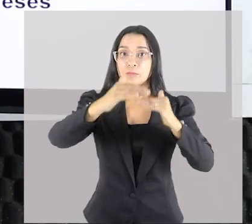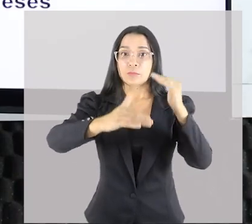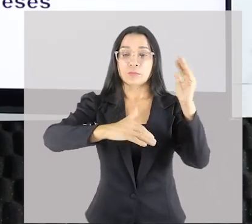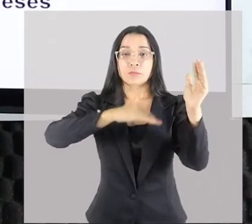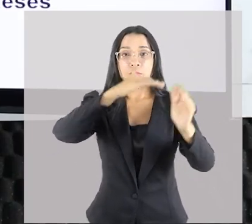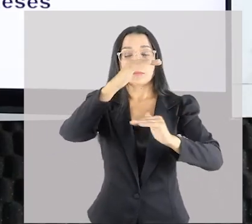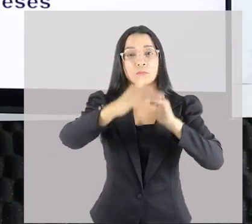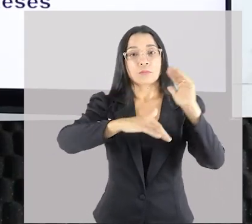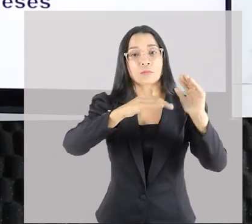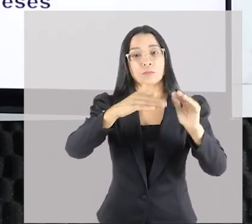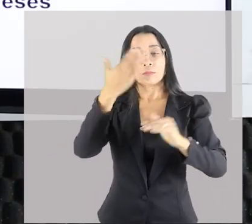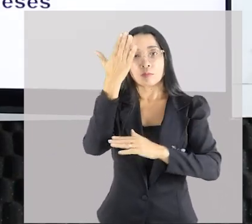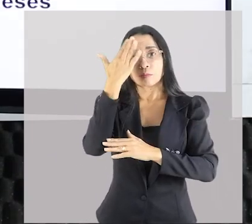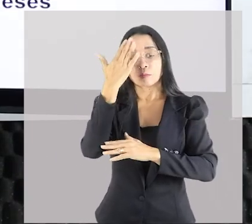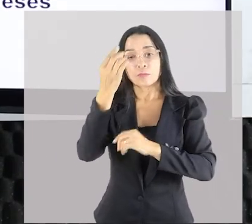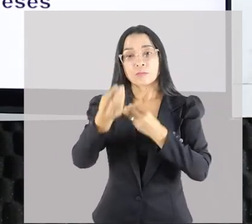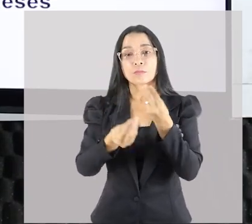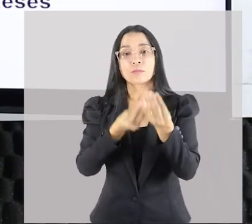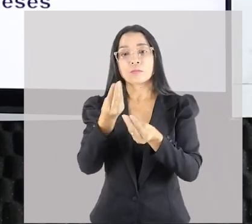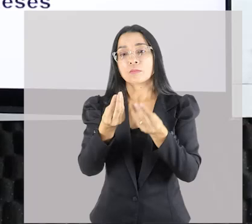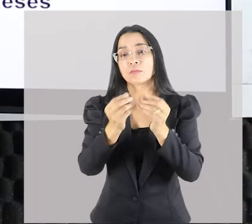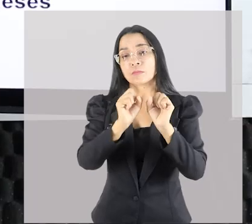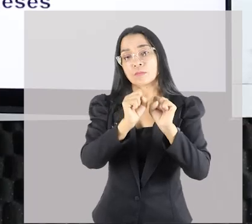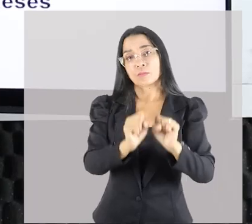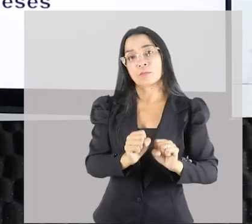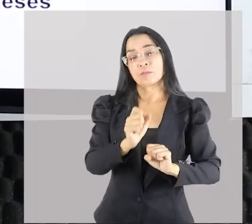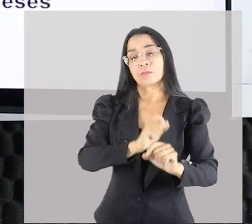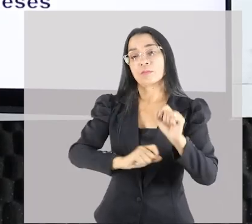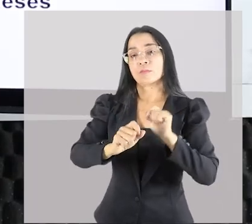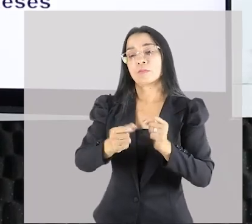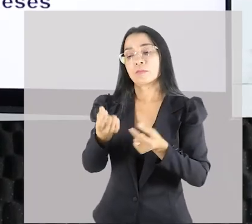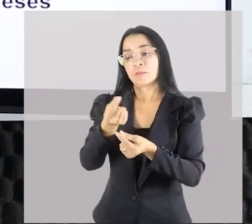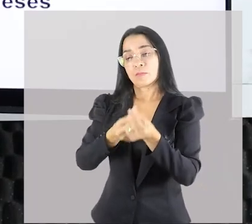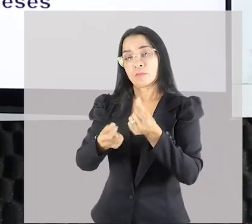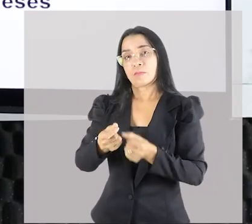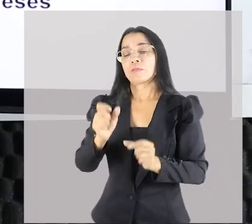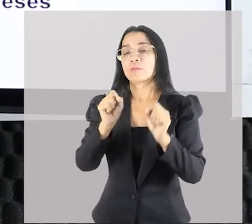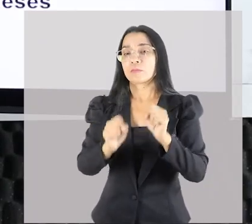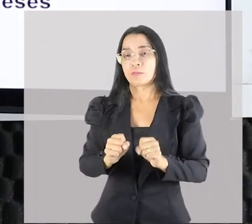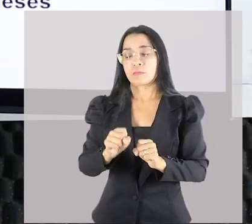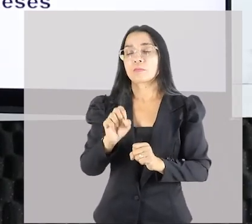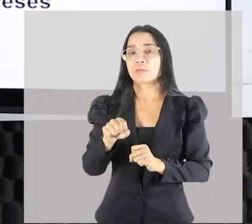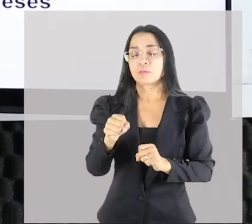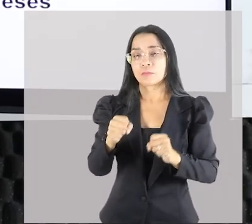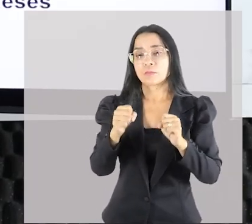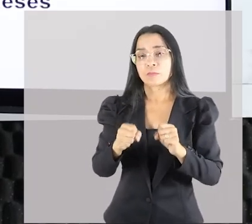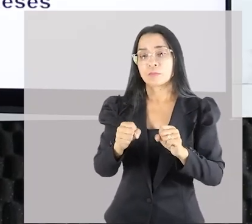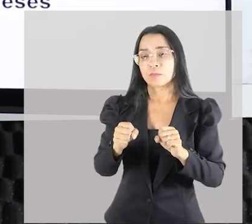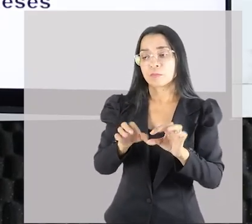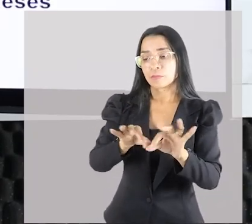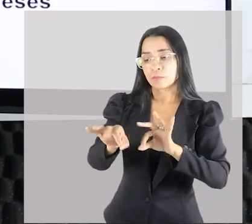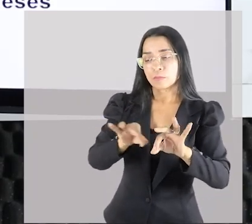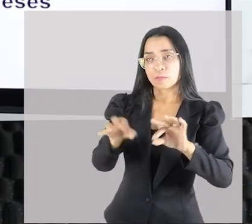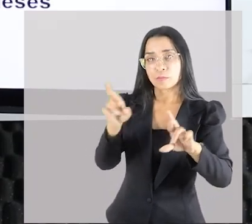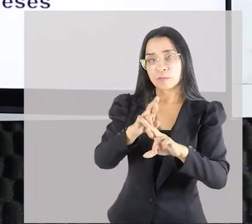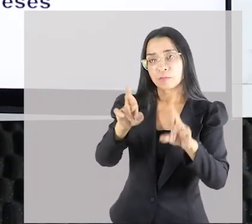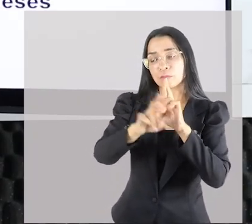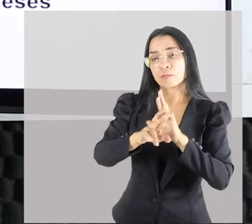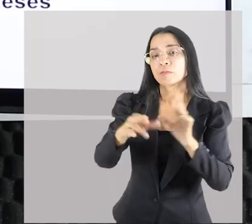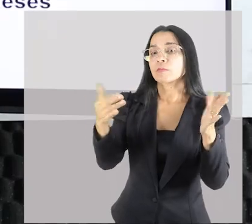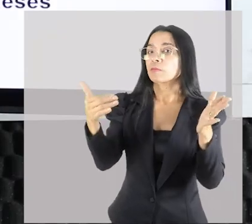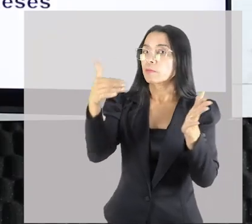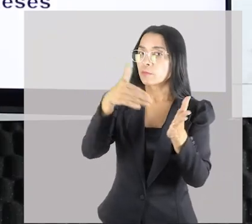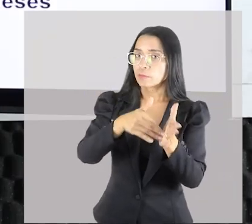a entender que pela força e pelo poder econômico, ele pode sim, claro, estabelecer relações e até mesmo